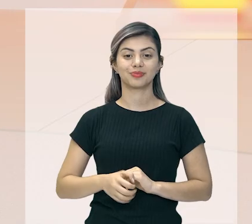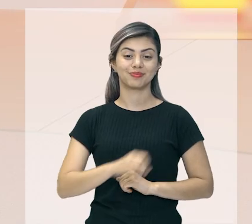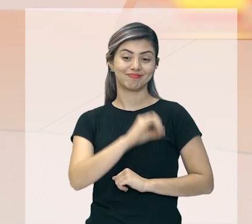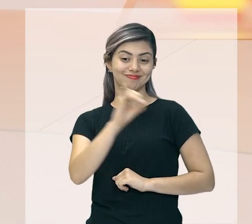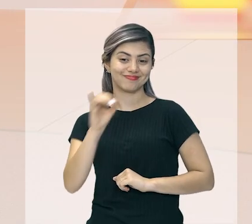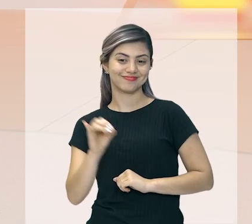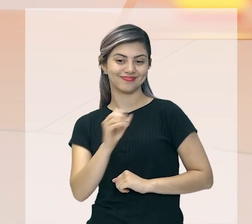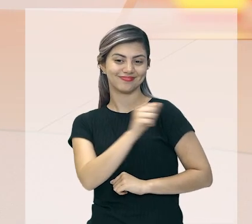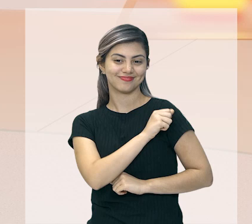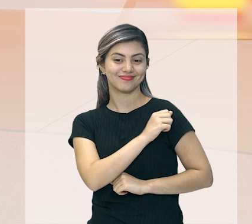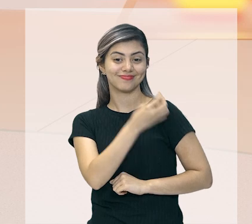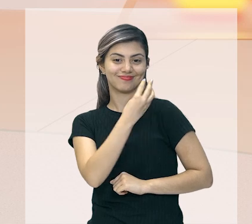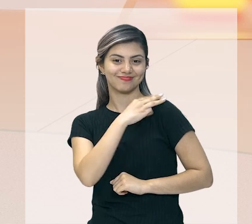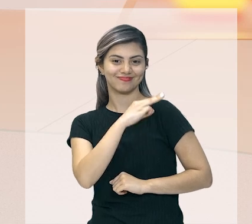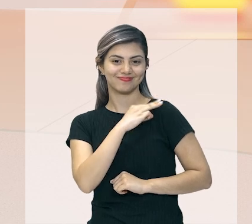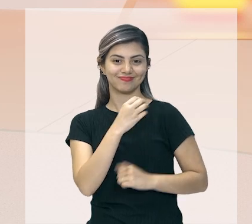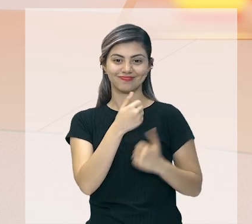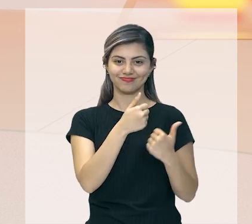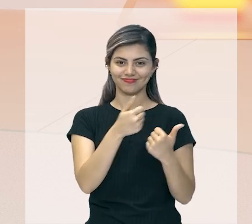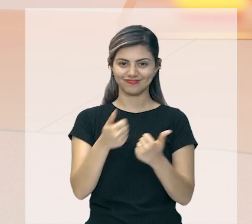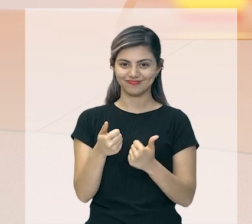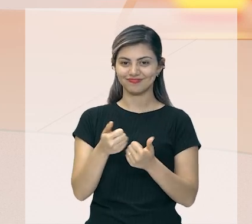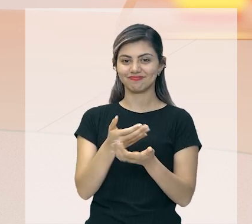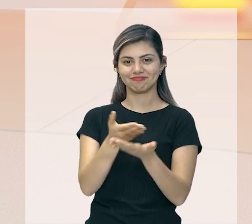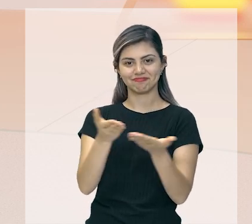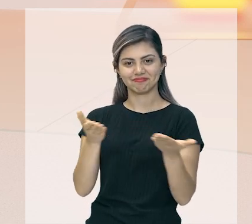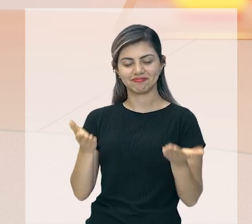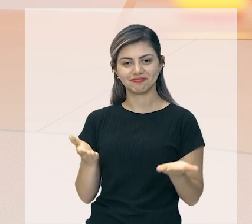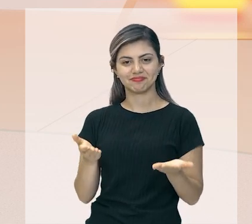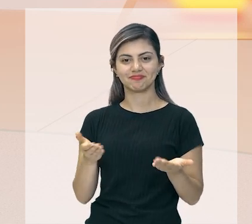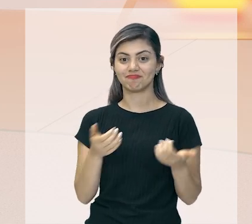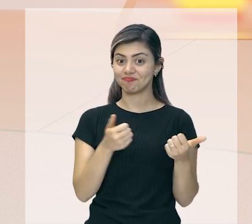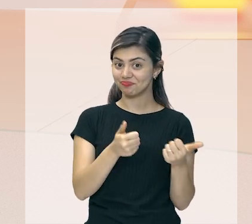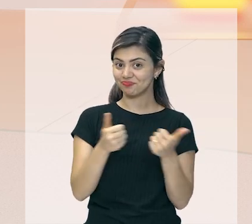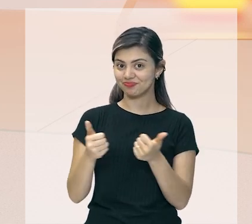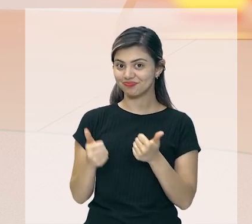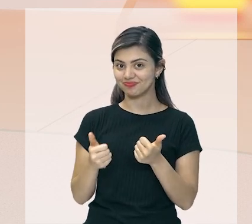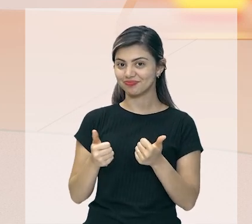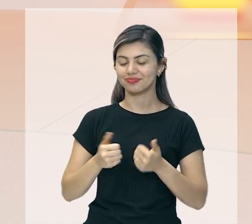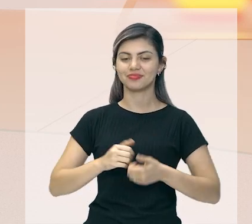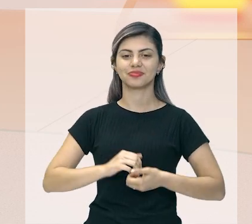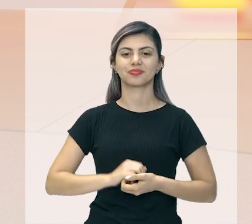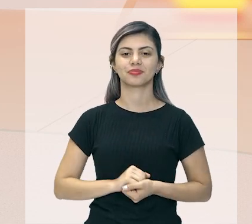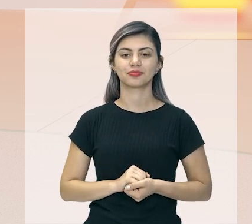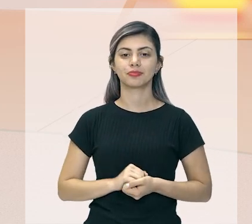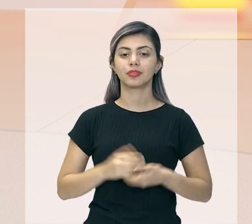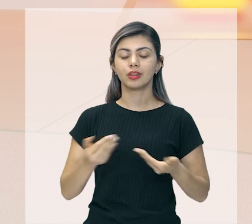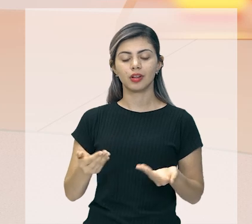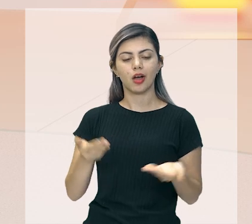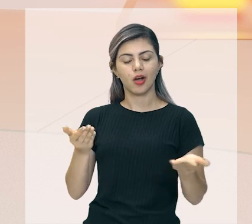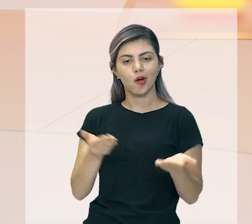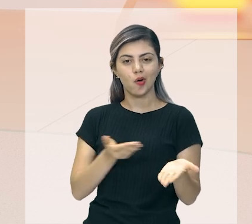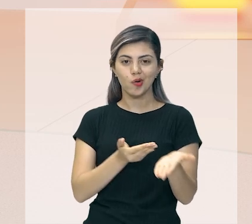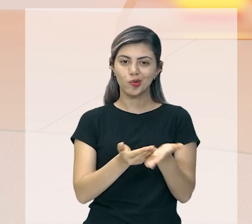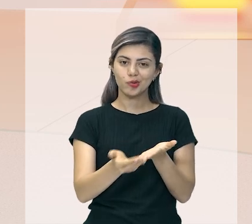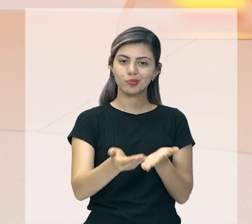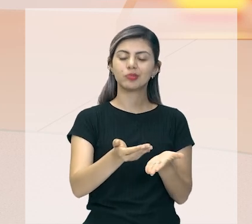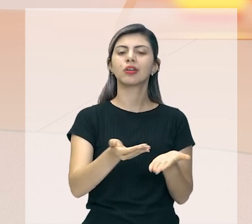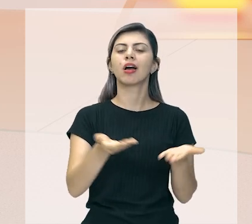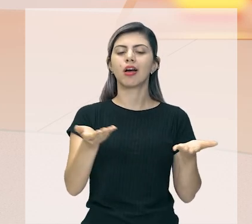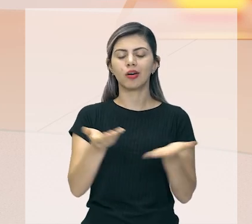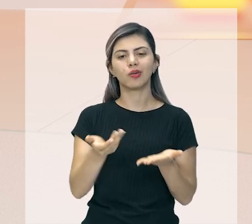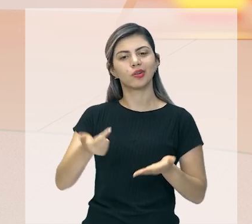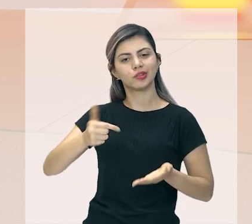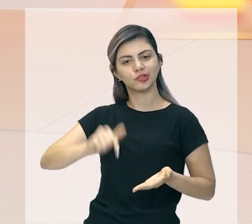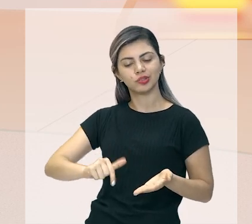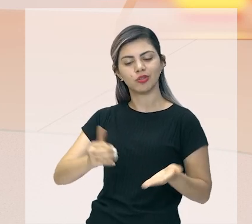E aí, pessoal da terceira série, pessoal do terceirão, tudo certo aí com vocês? Estamos aí começando mais um momento aqui